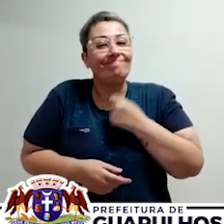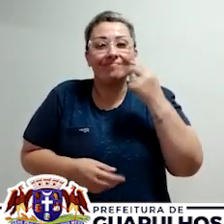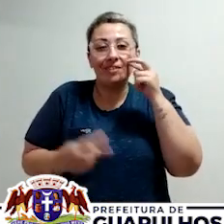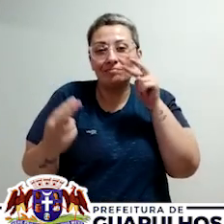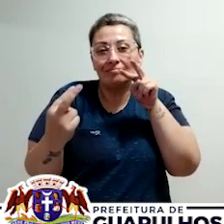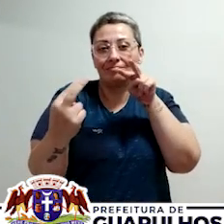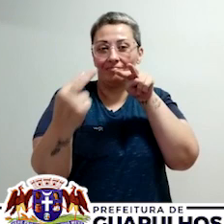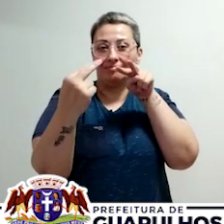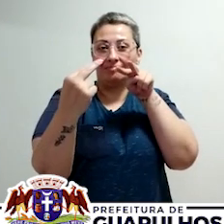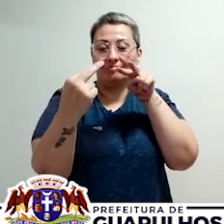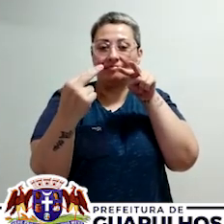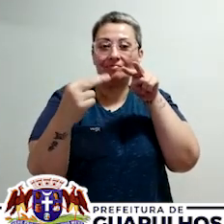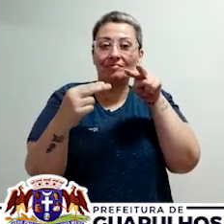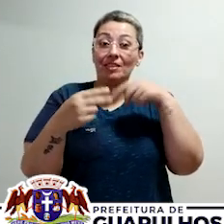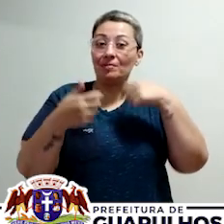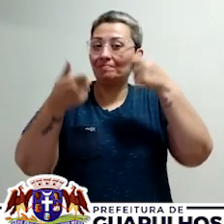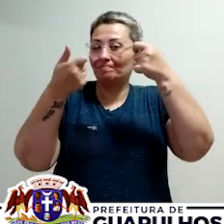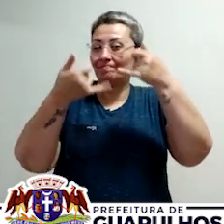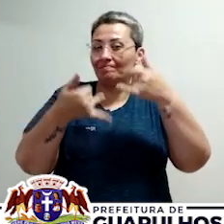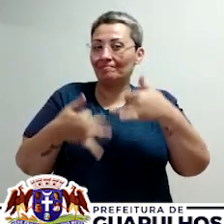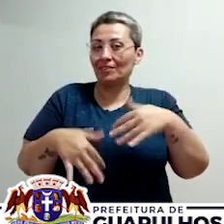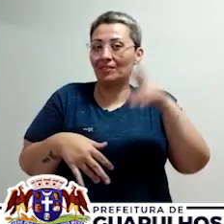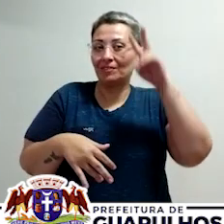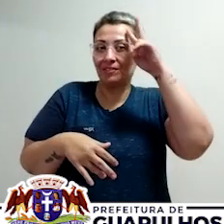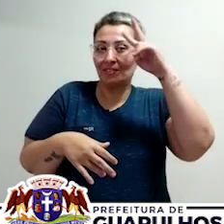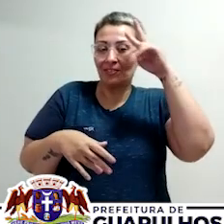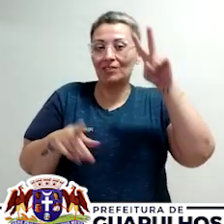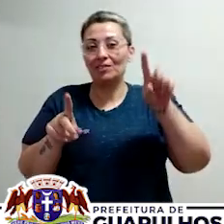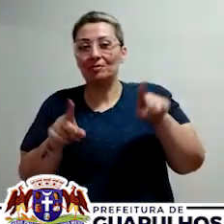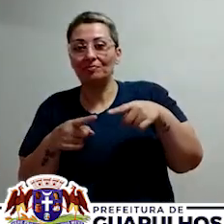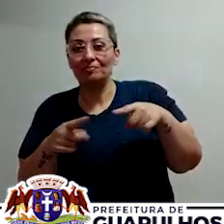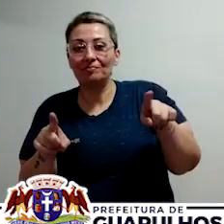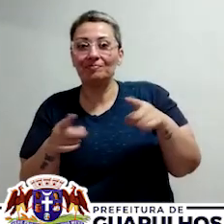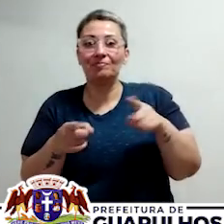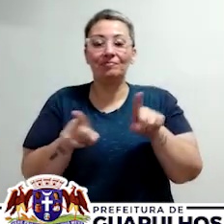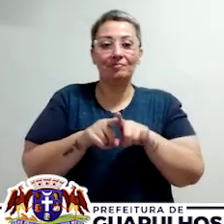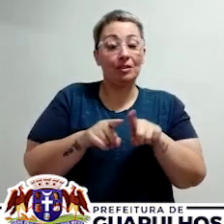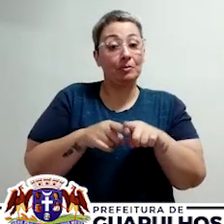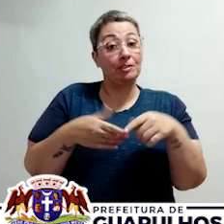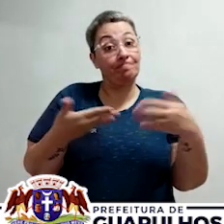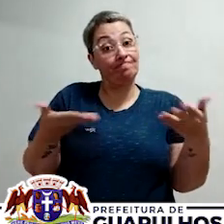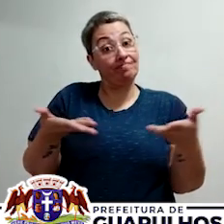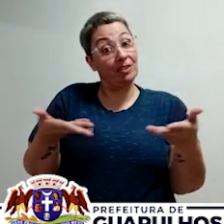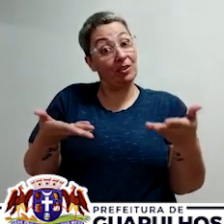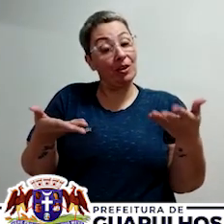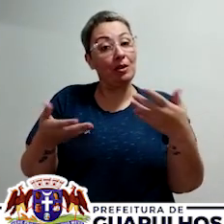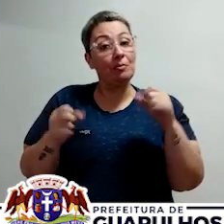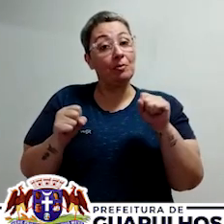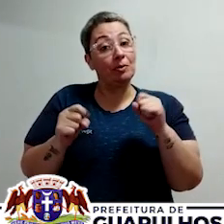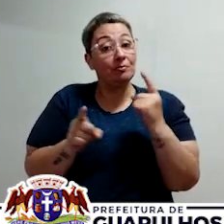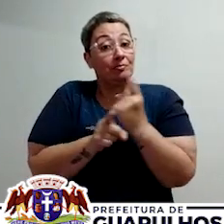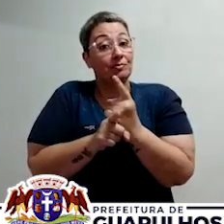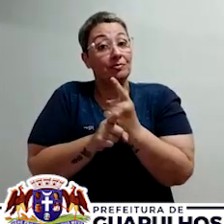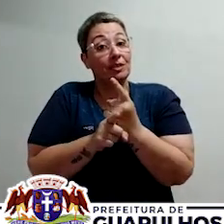olhar nos seus olhos enquanto eu conto e canto uma história. Por enquanto, podemos nos